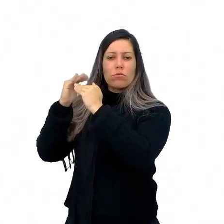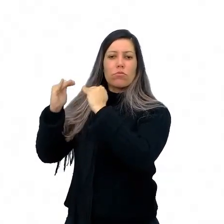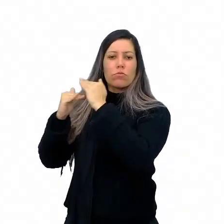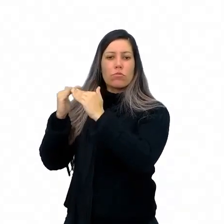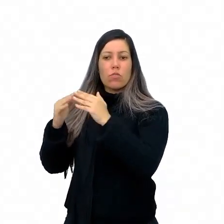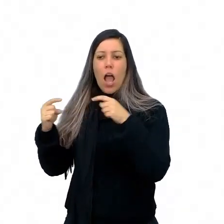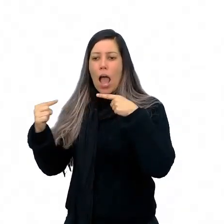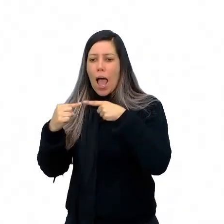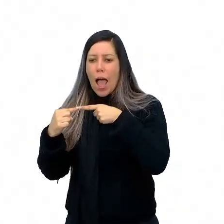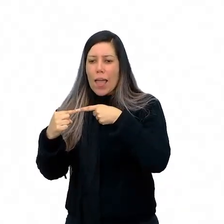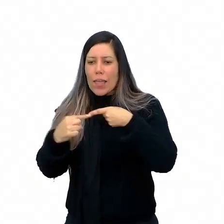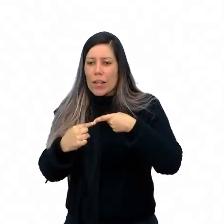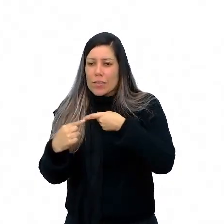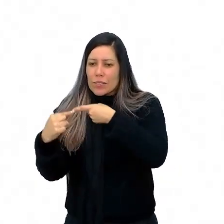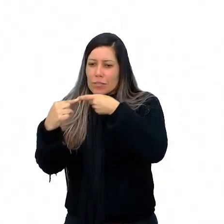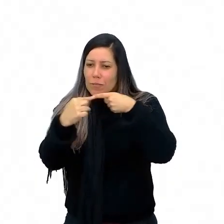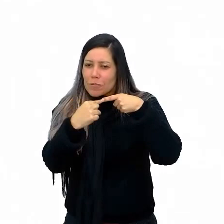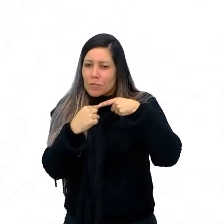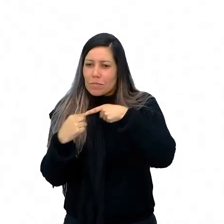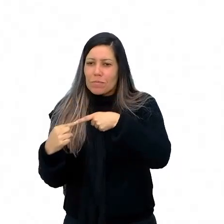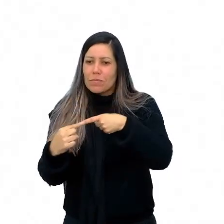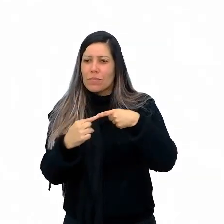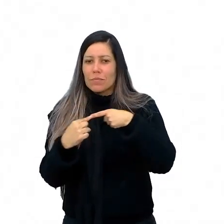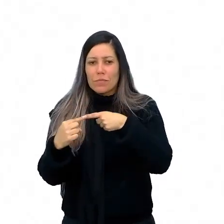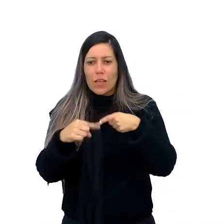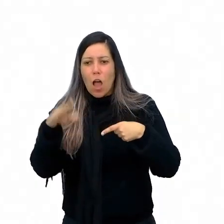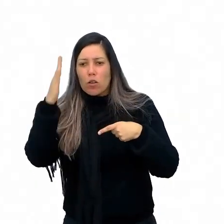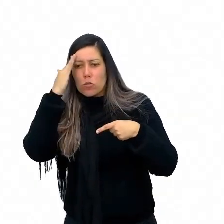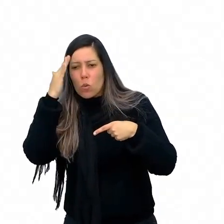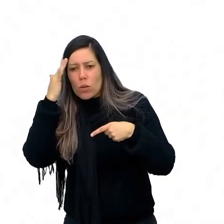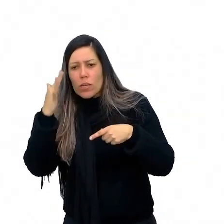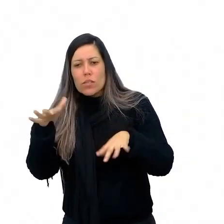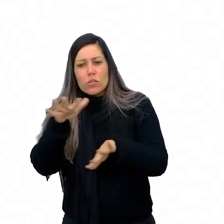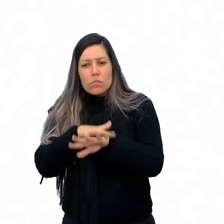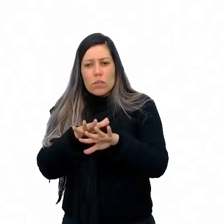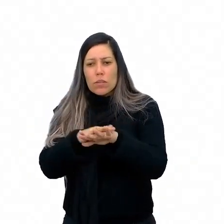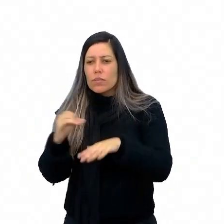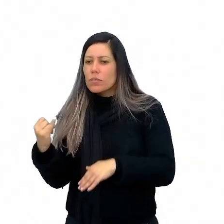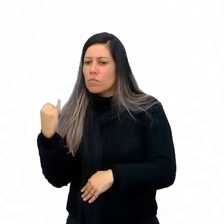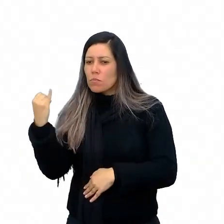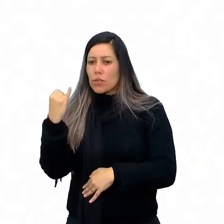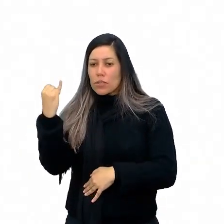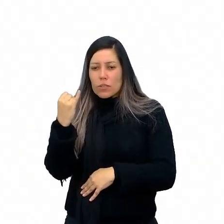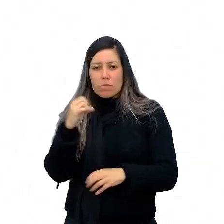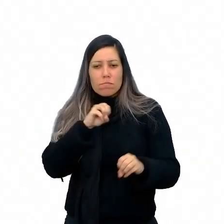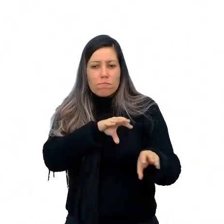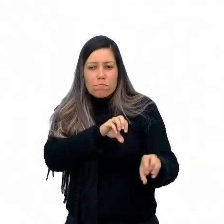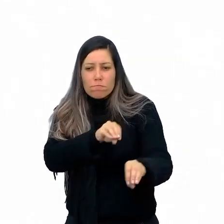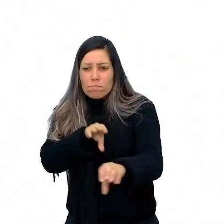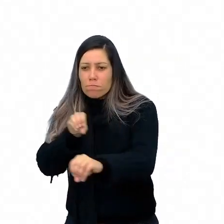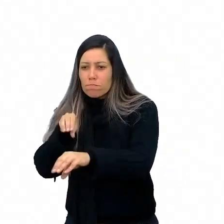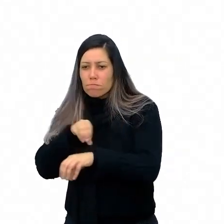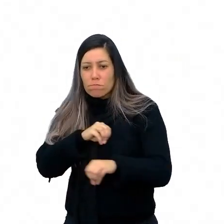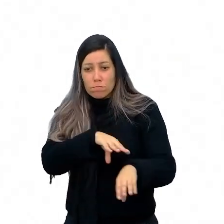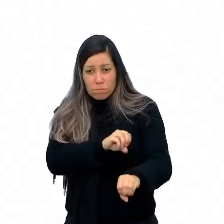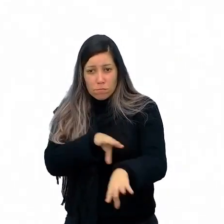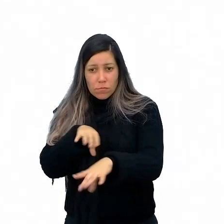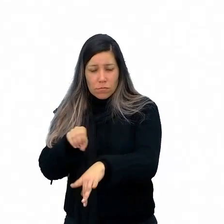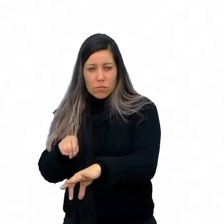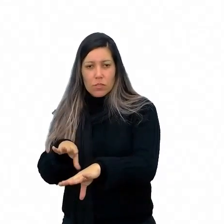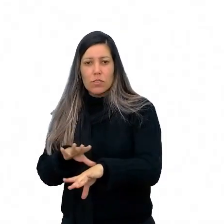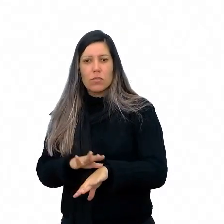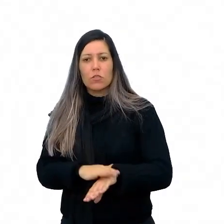cada objeto matemático os conhecimentos matemáticos importantes para a sua aprendizagem. Eu não gosto muito